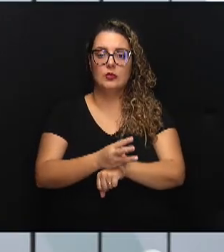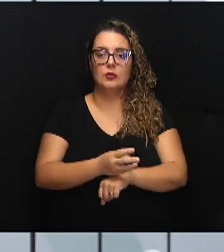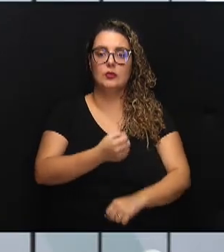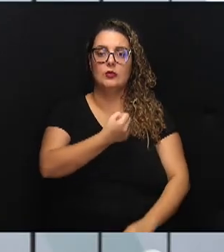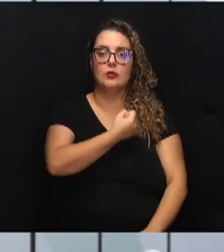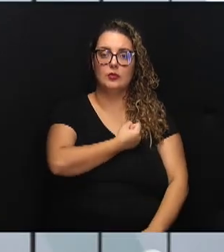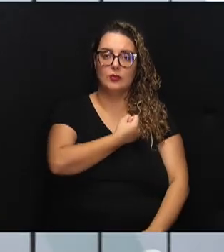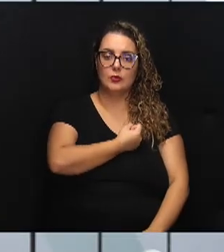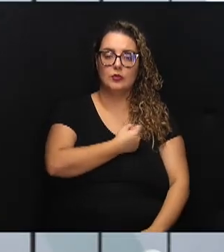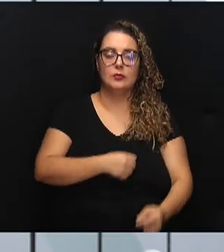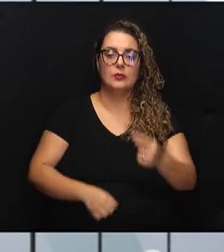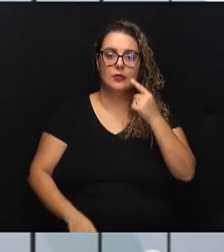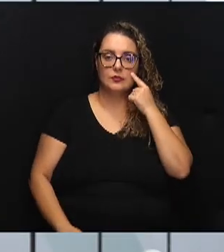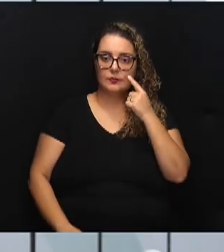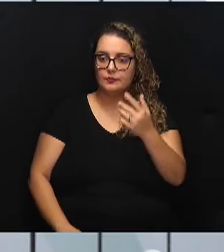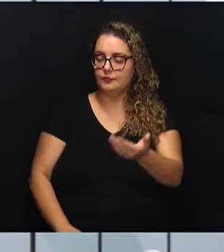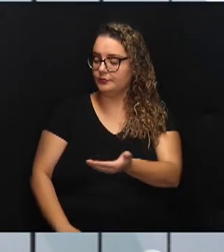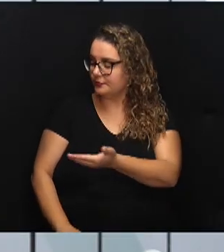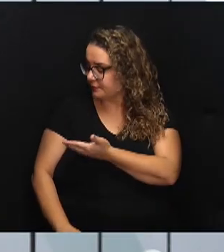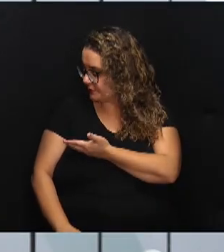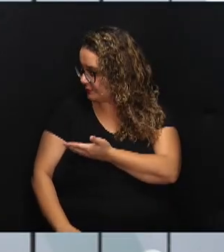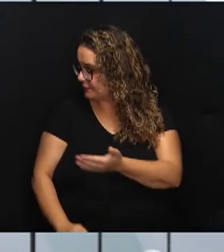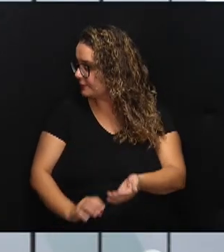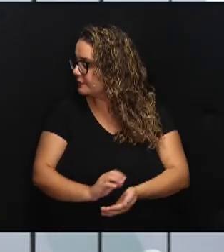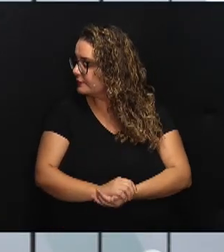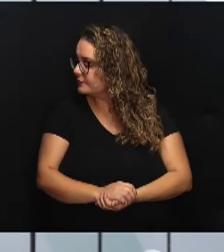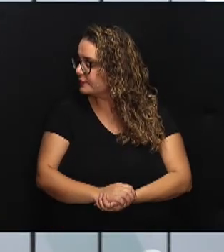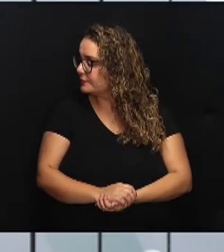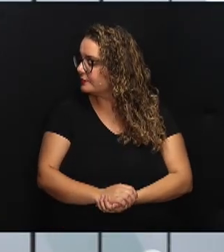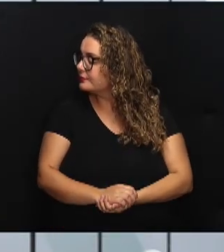é o 19, o número é o